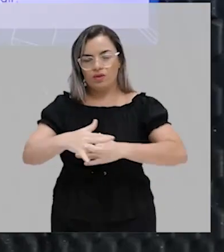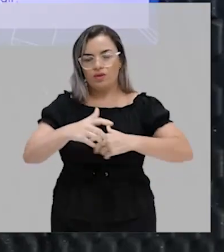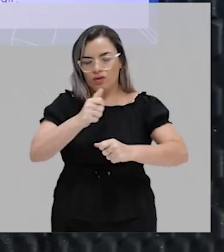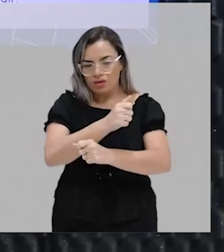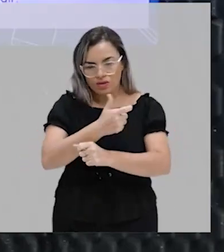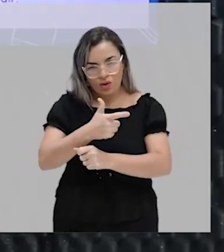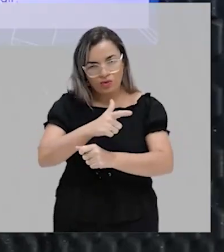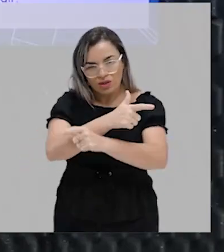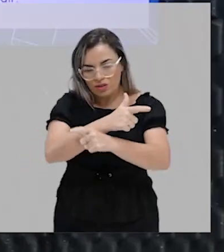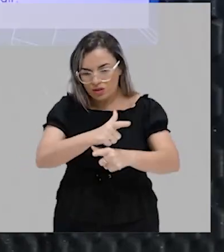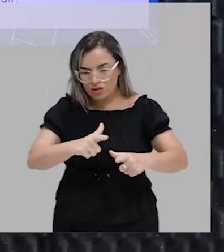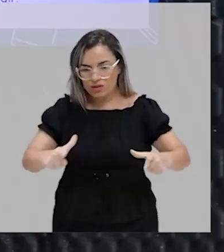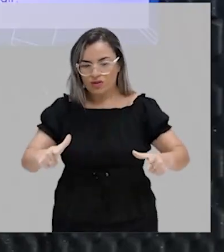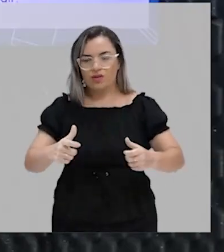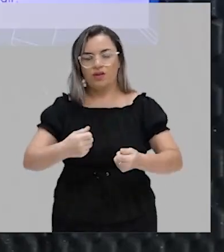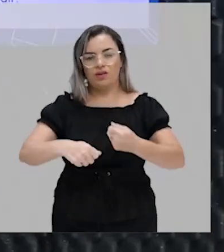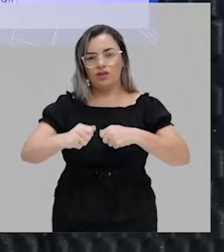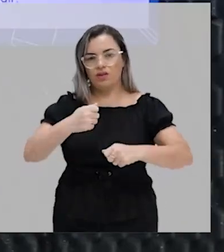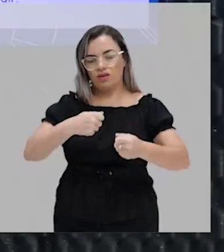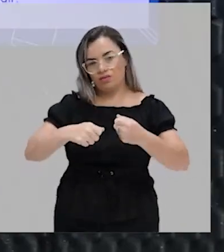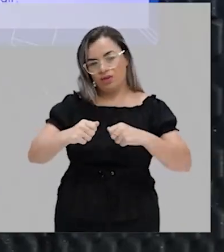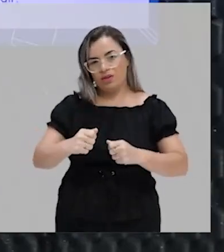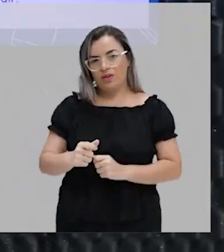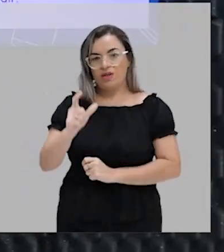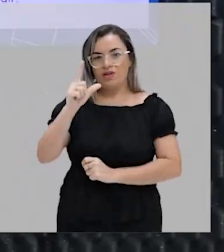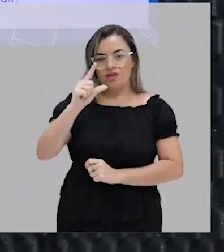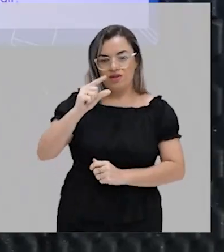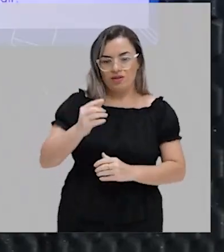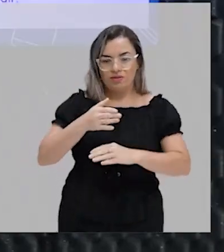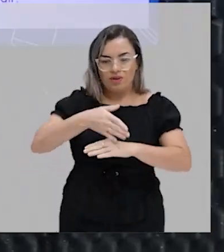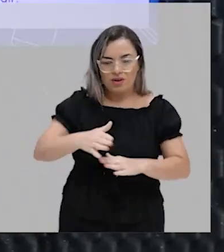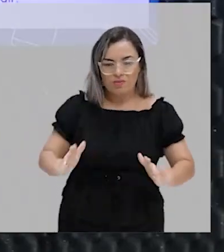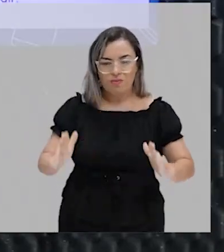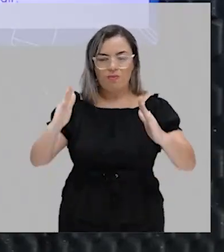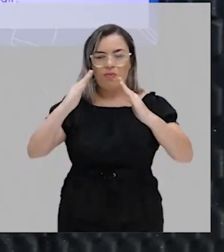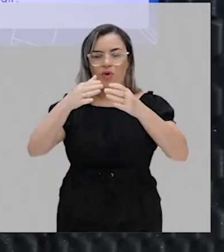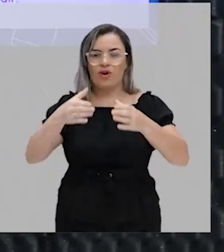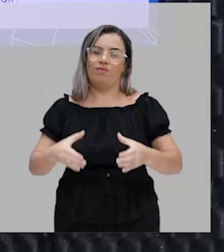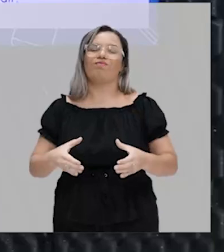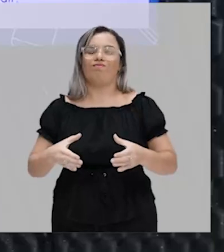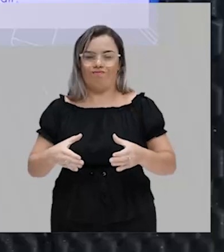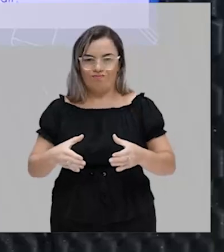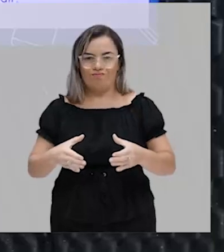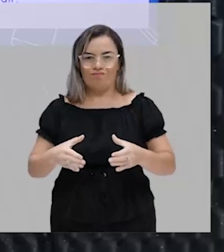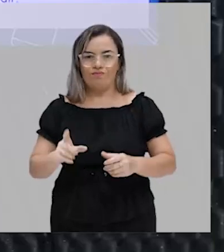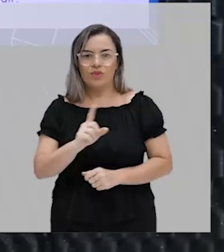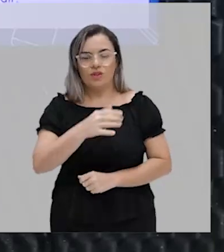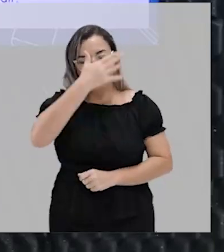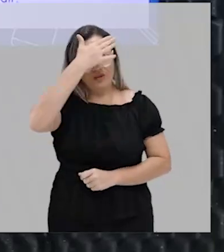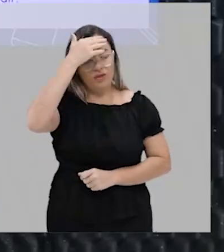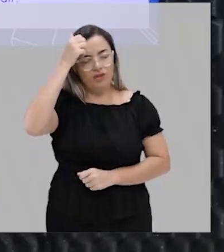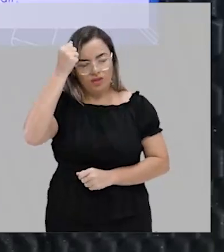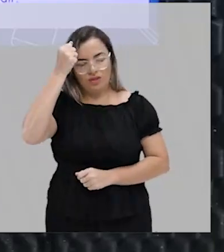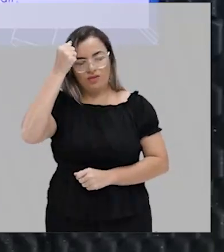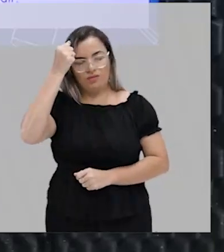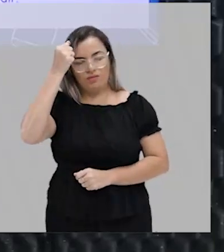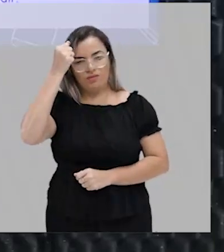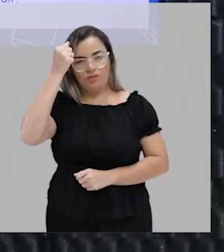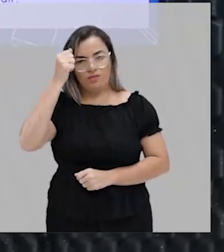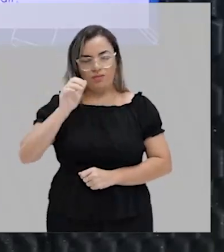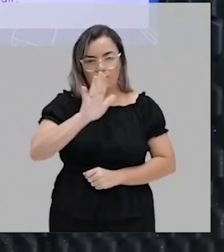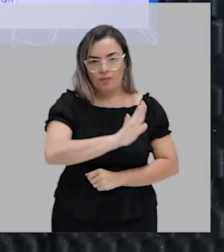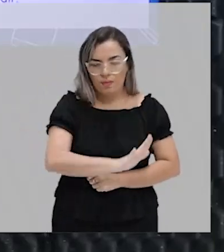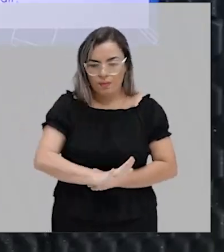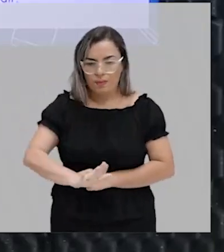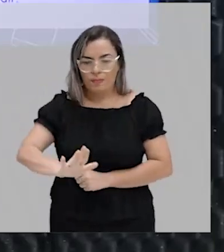população economicamente menos abastada passa a residir, né? Ora, gente, e não esqueça, tá?